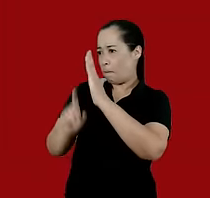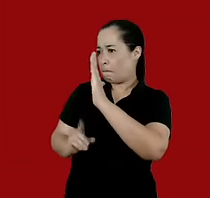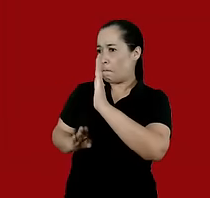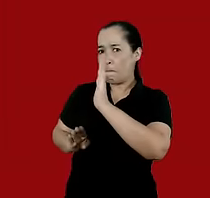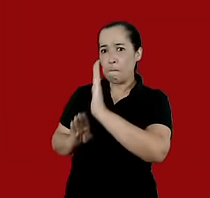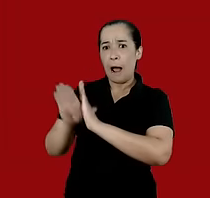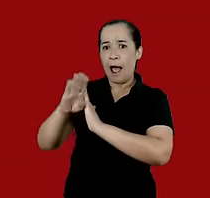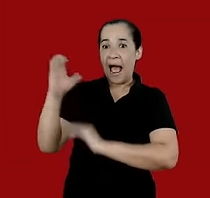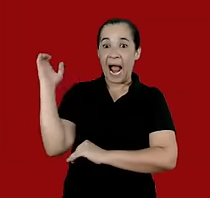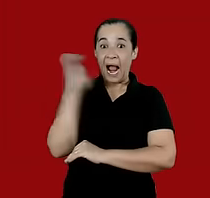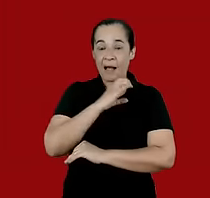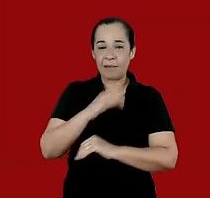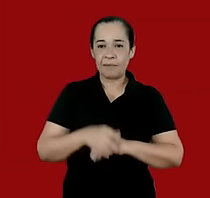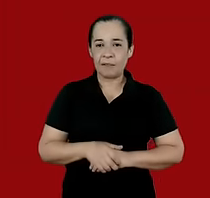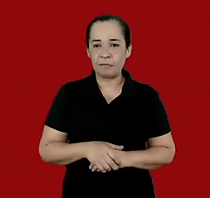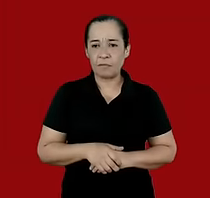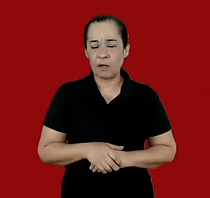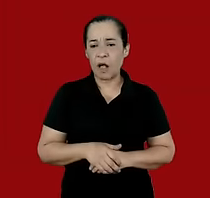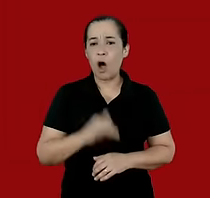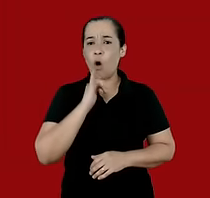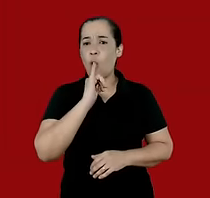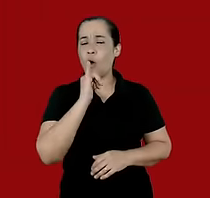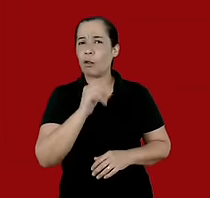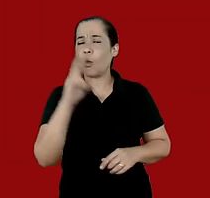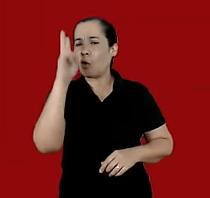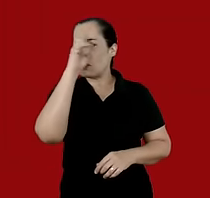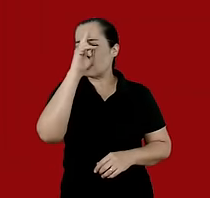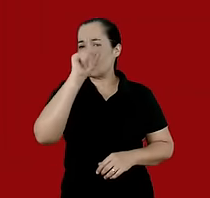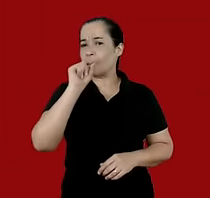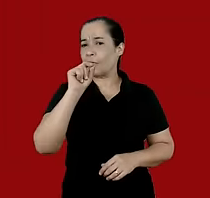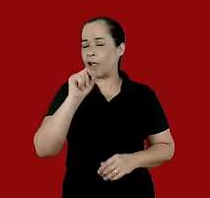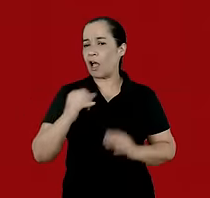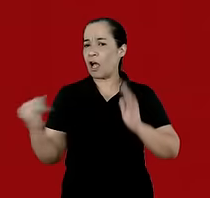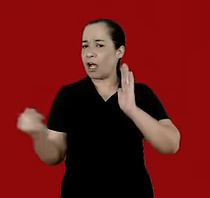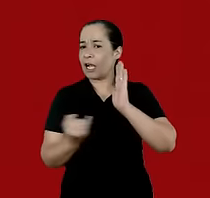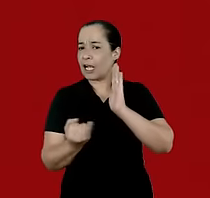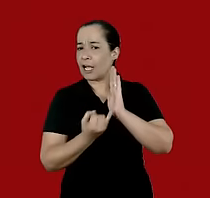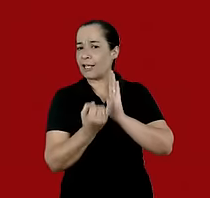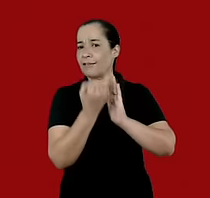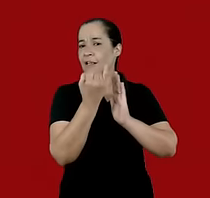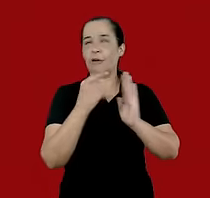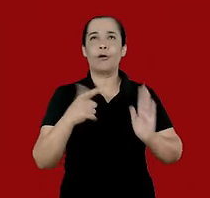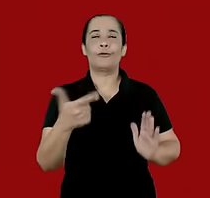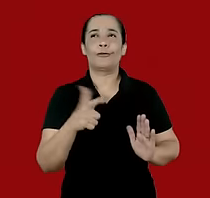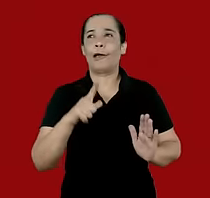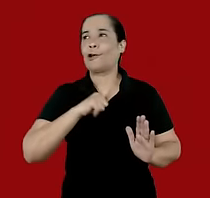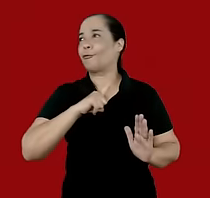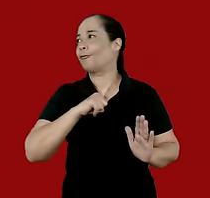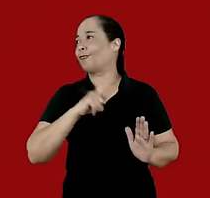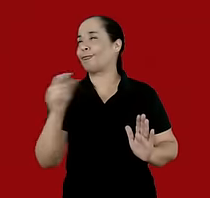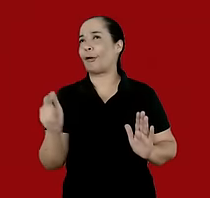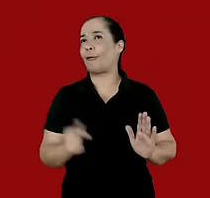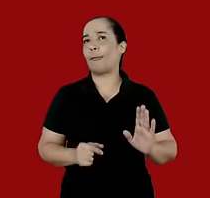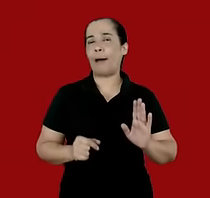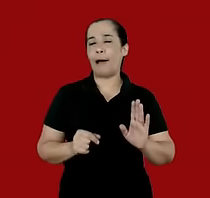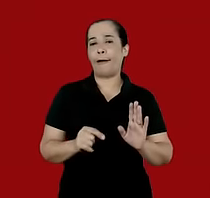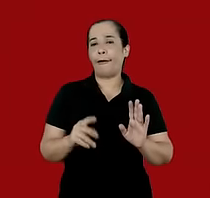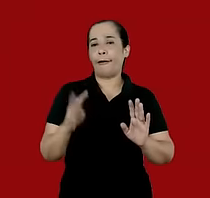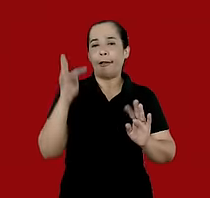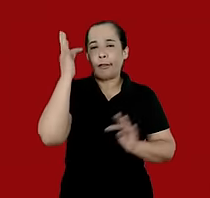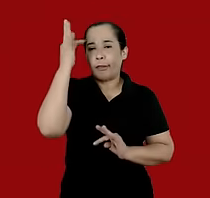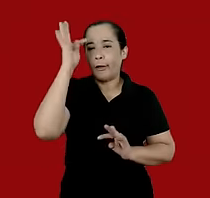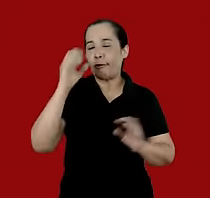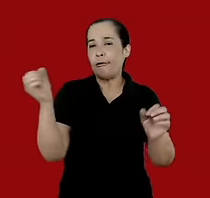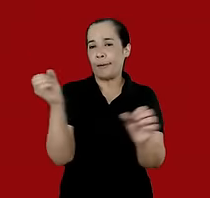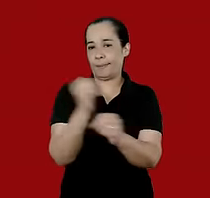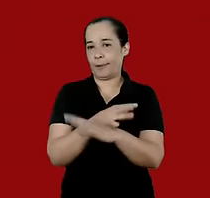aqui que a desinflação ela vinha sendo empurrada ou existia uma tese né que desinflação ia ia ia ser empurrada por diversos fatores o